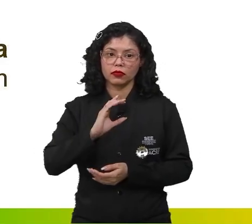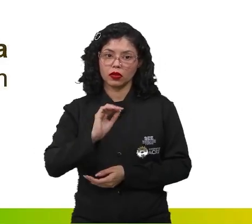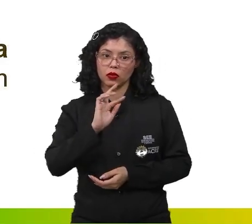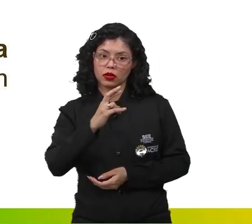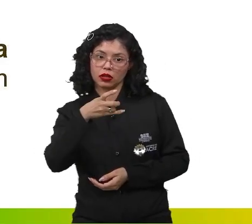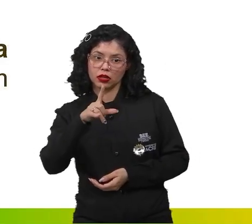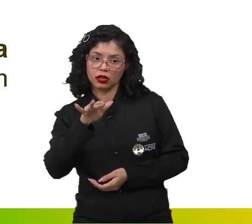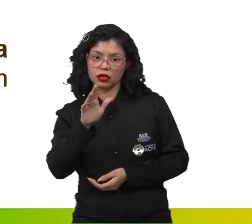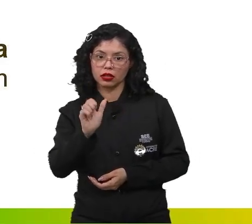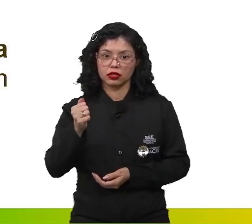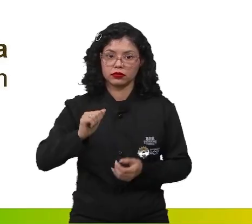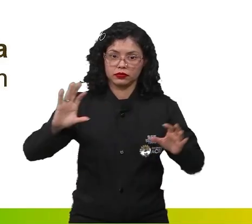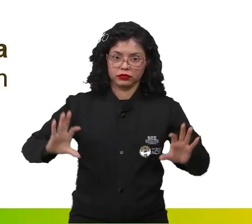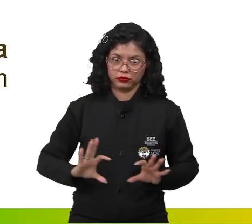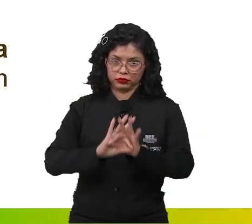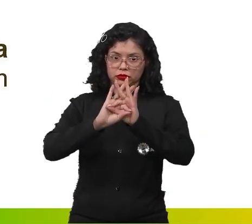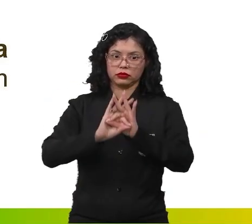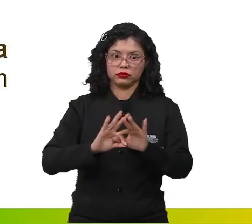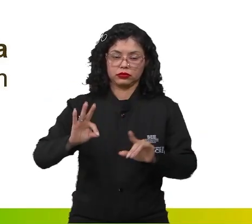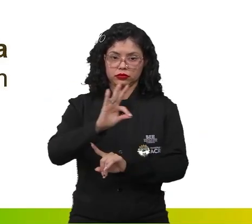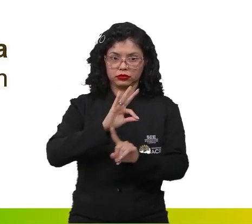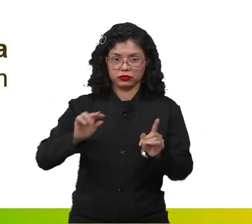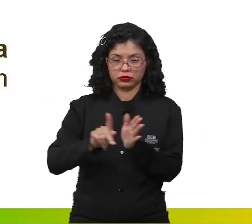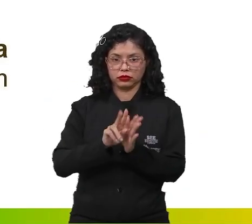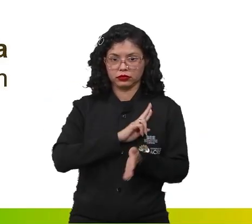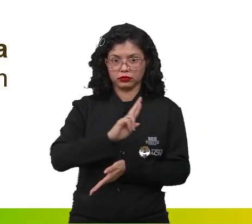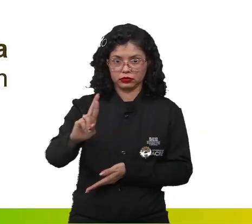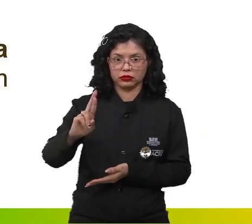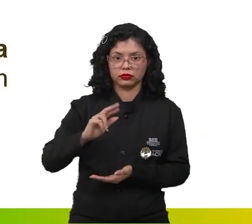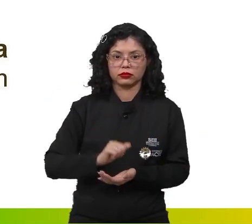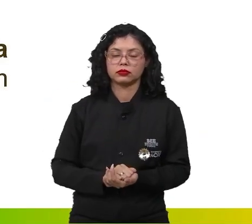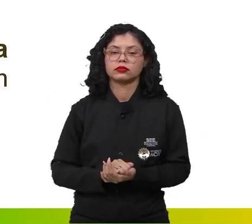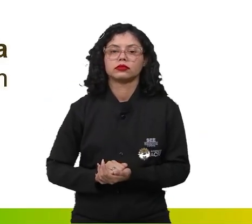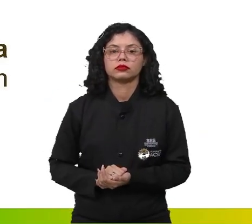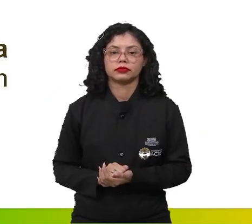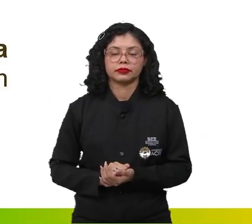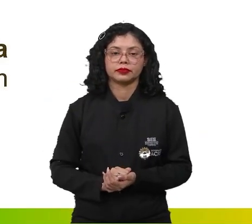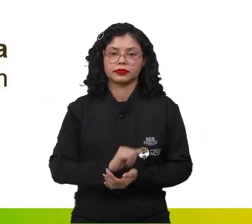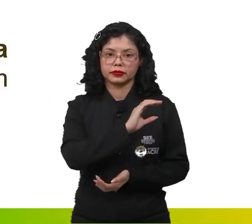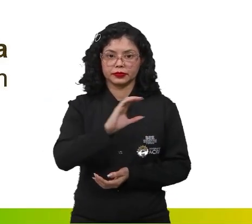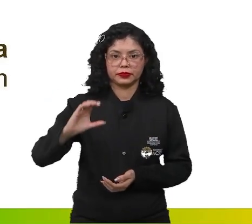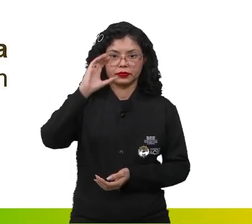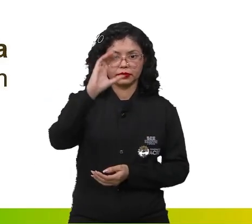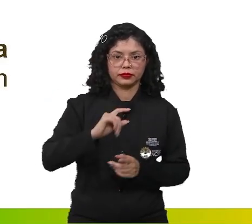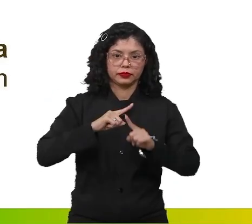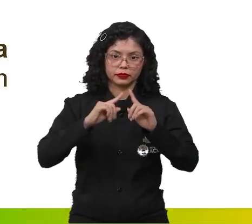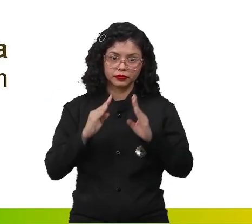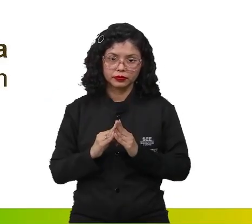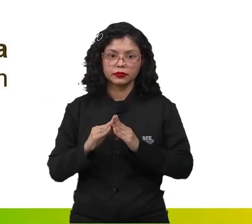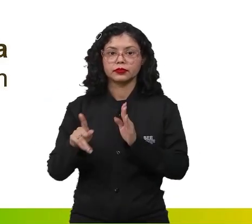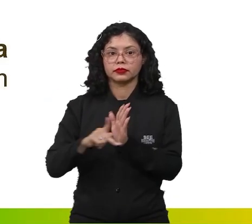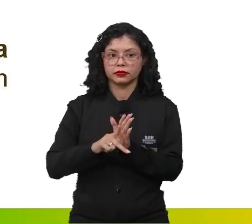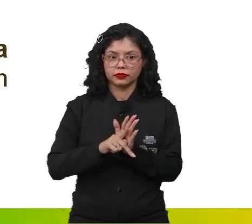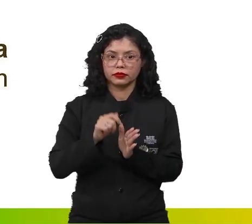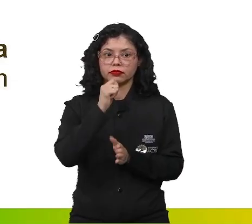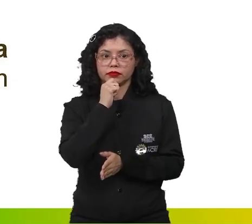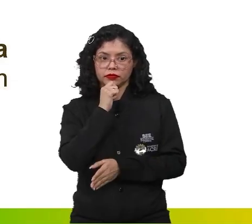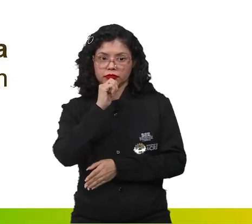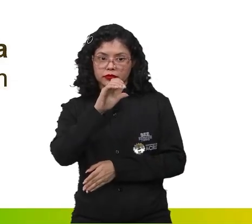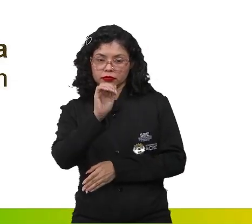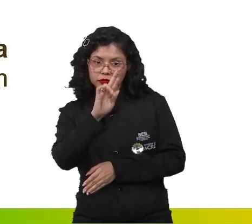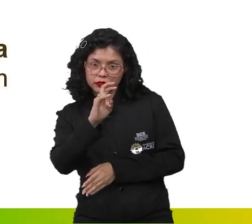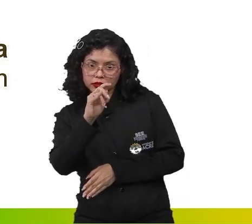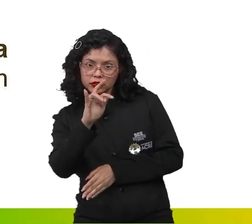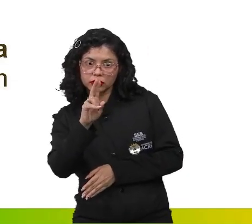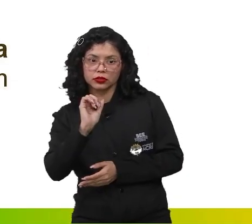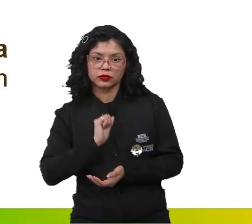aí, associavam eles aos santos da Igreja Católica, não é? E aí, esse sincretismo é um